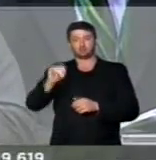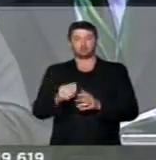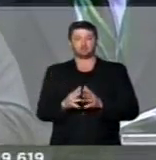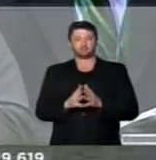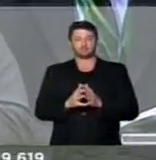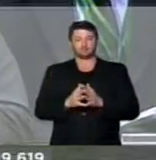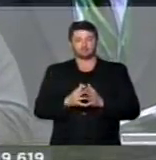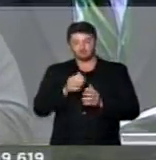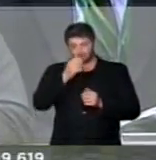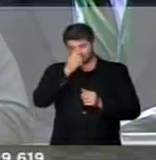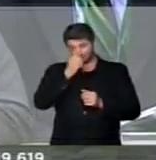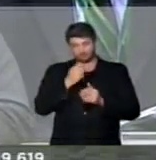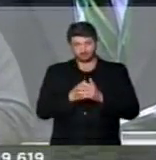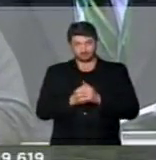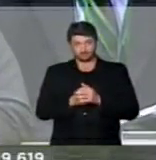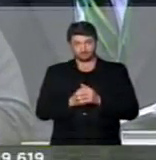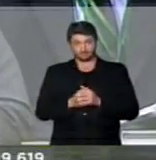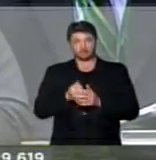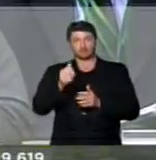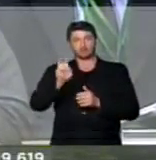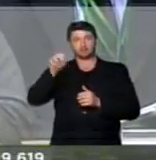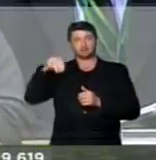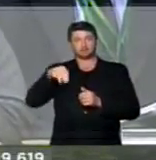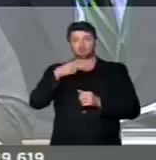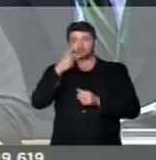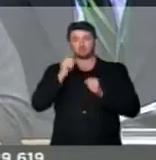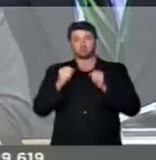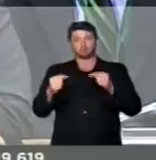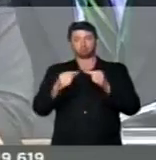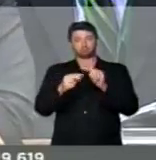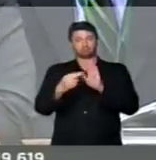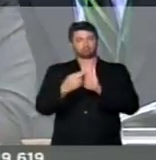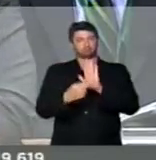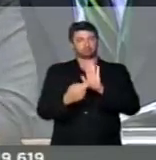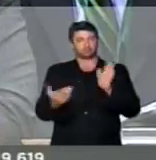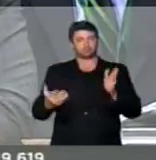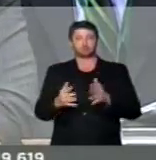Vossa Excelência tem 15 minutos regimentais.